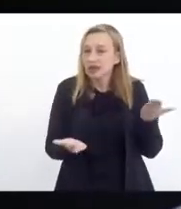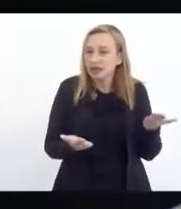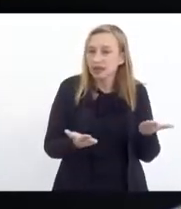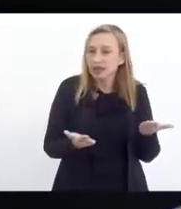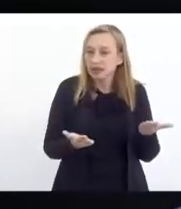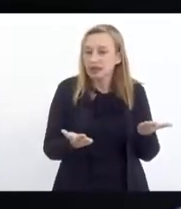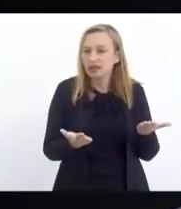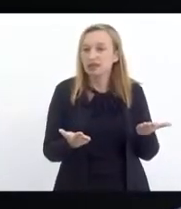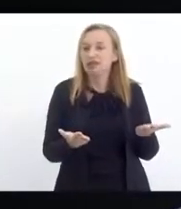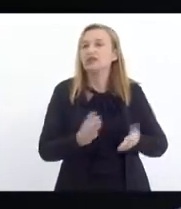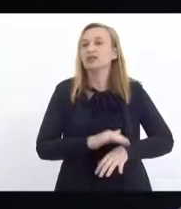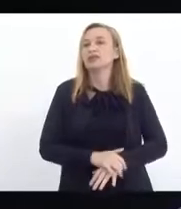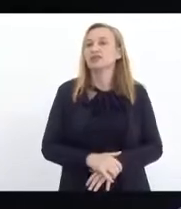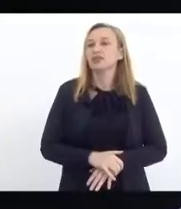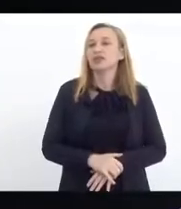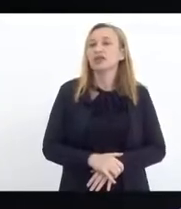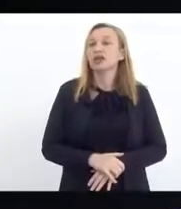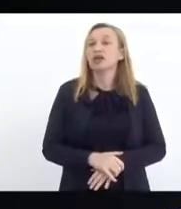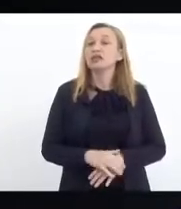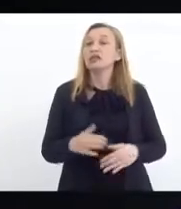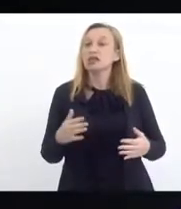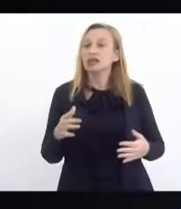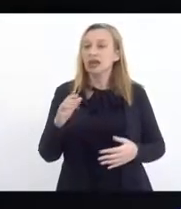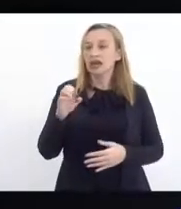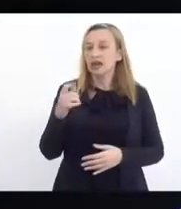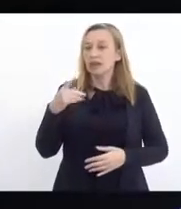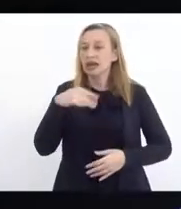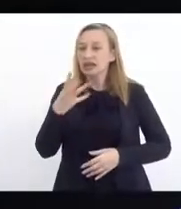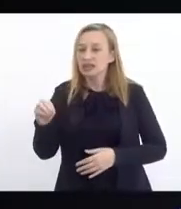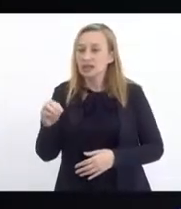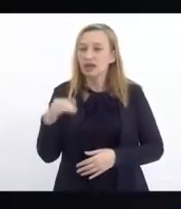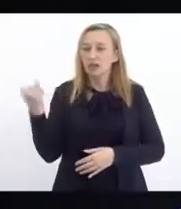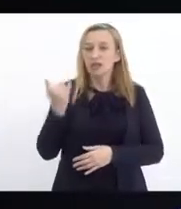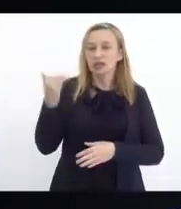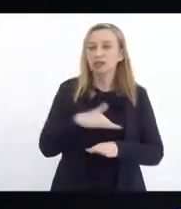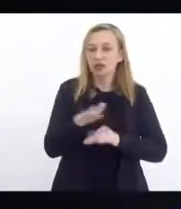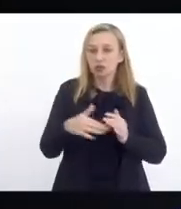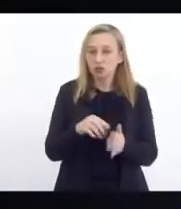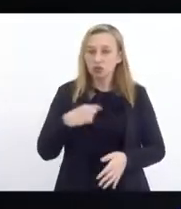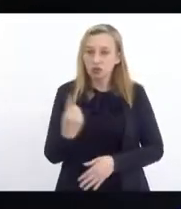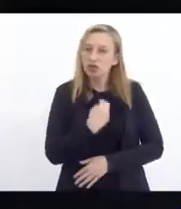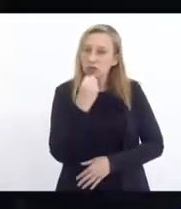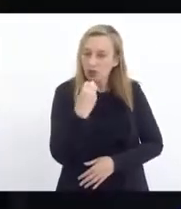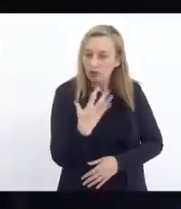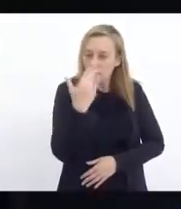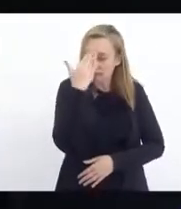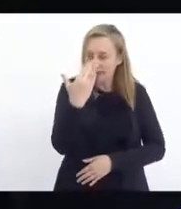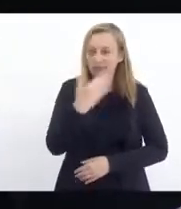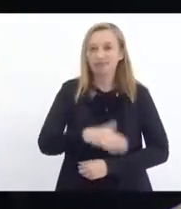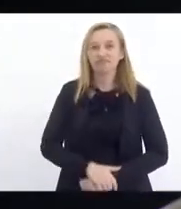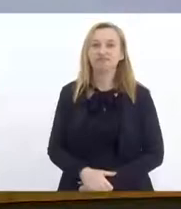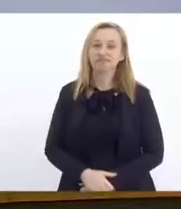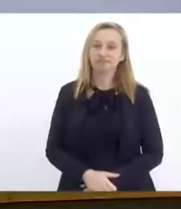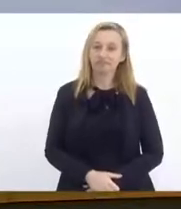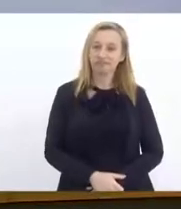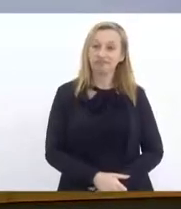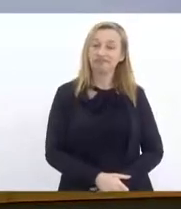suas atividades. Essa equiparação é de fundamental importância para todos nós. Tá bom? Muito obrigado.